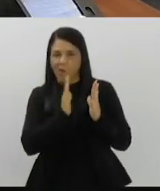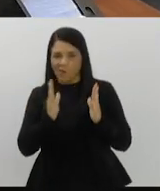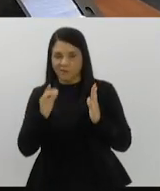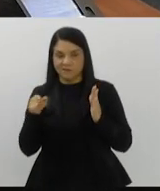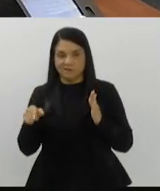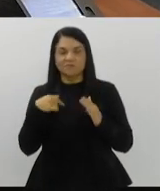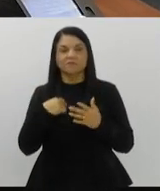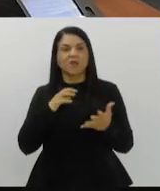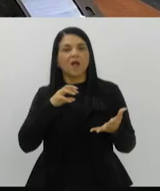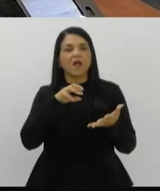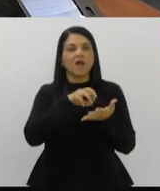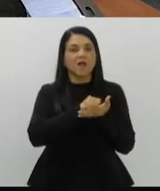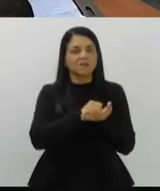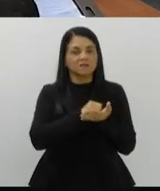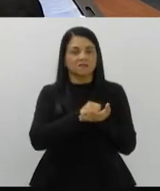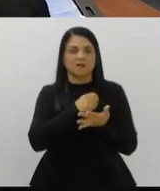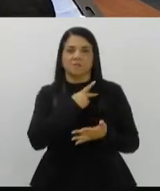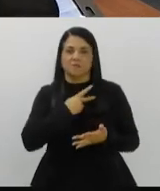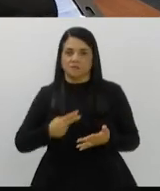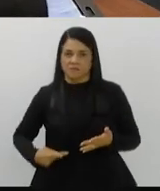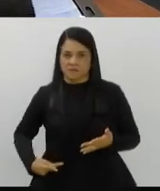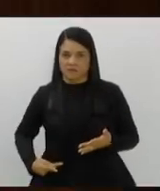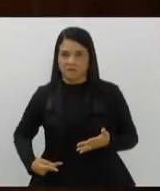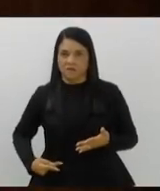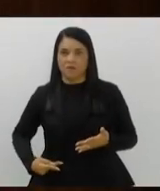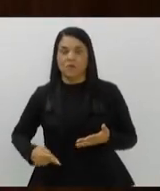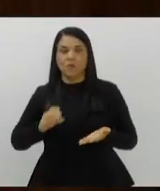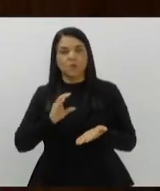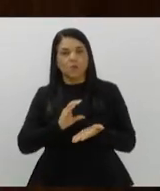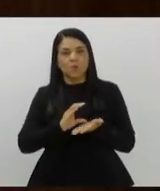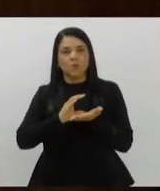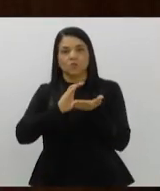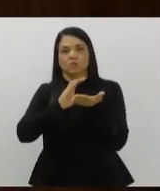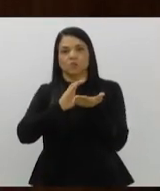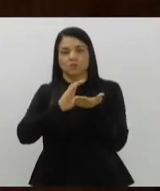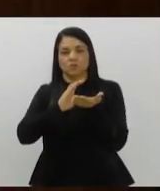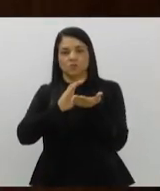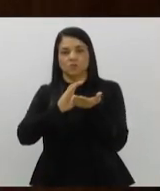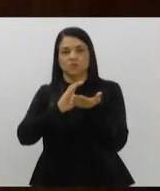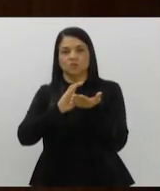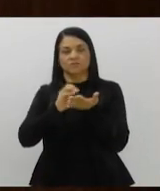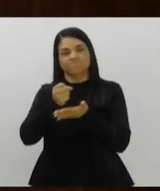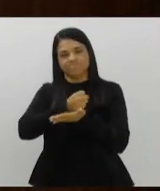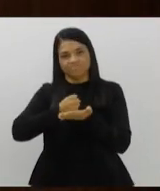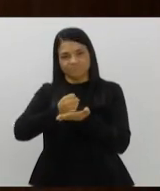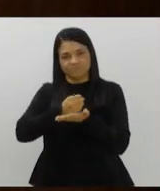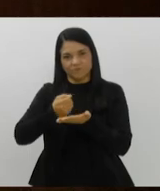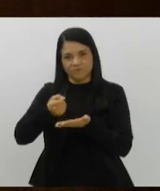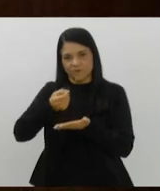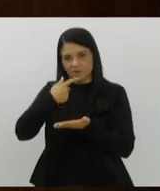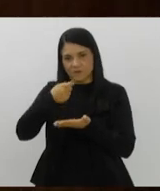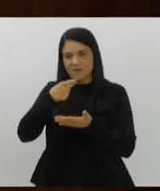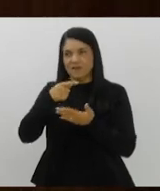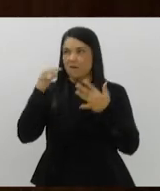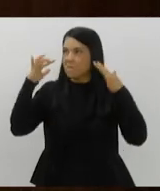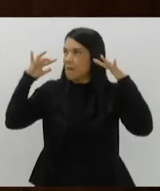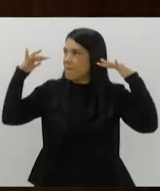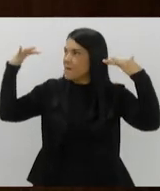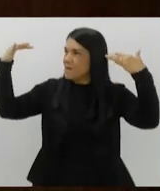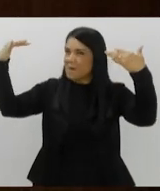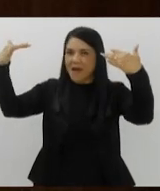aqui registrar a presença, né, do Conselho de Farmacêuticos. Estamos aqui com a galeria cheia de